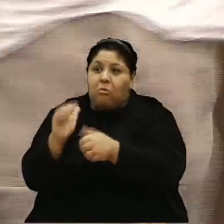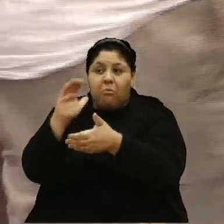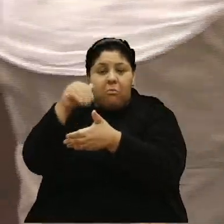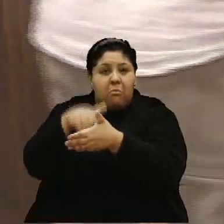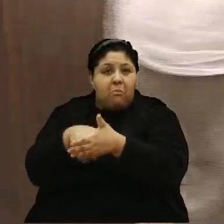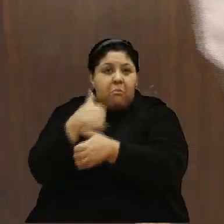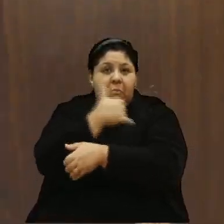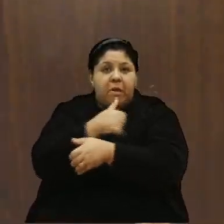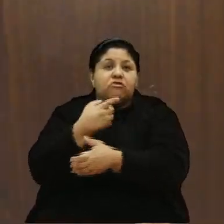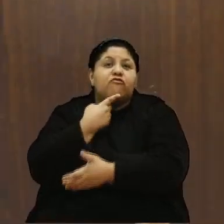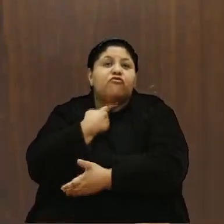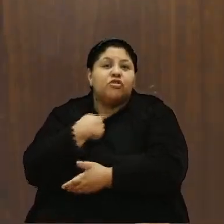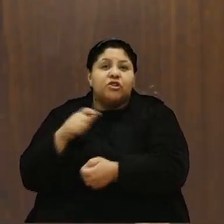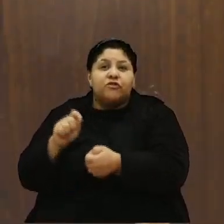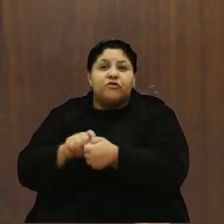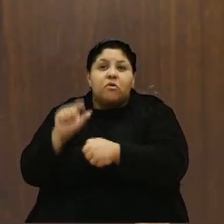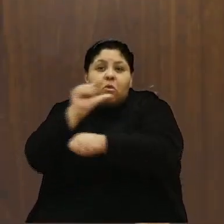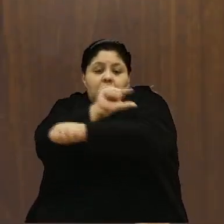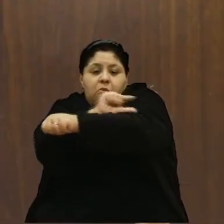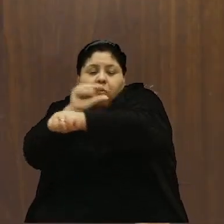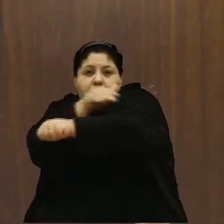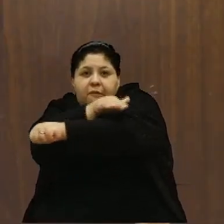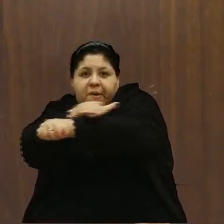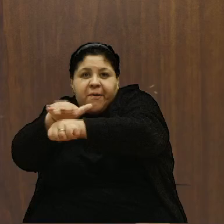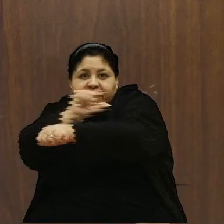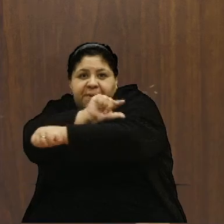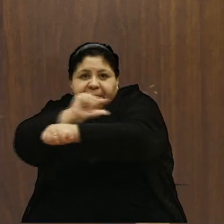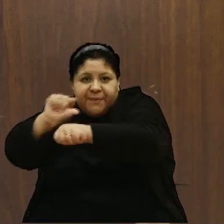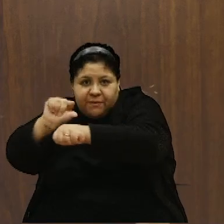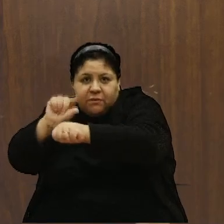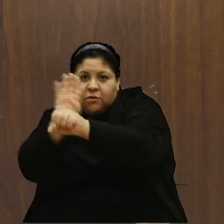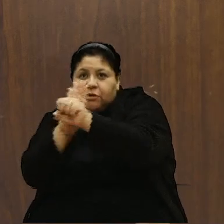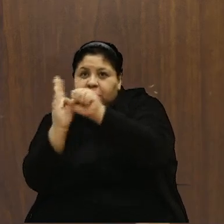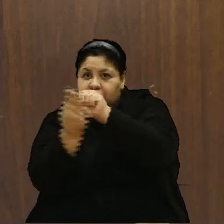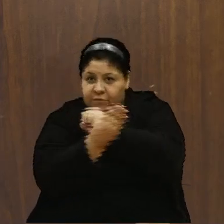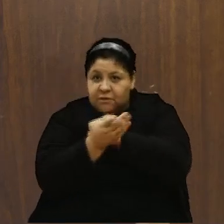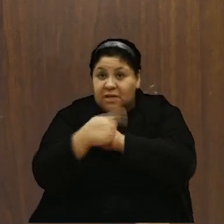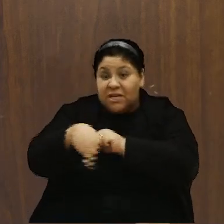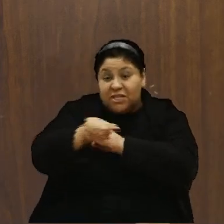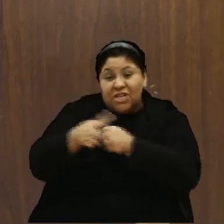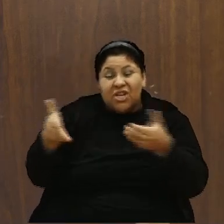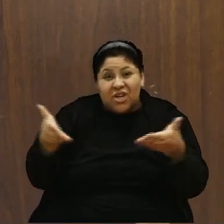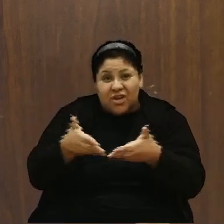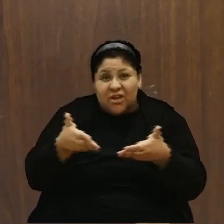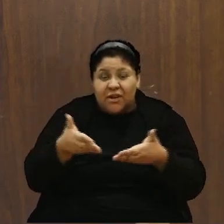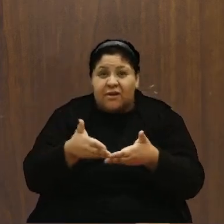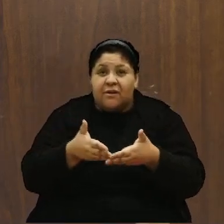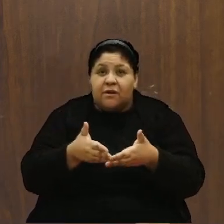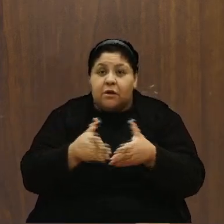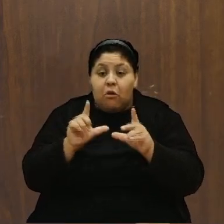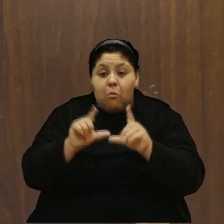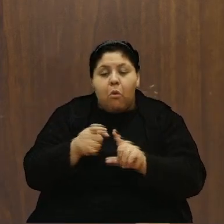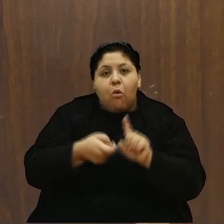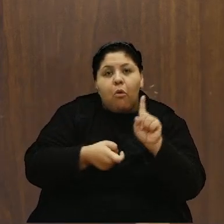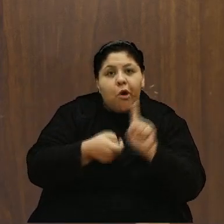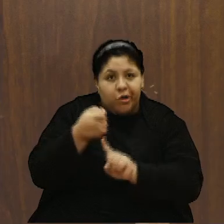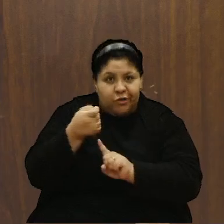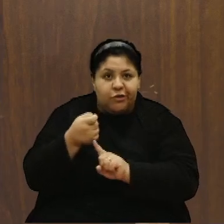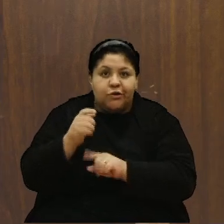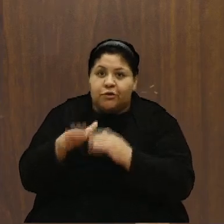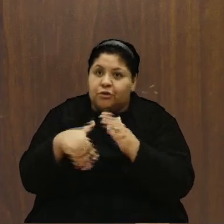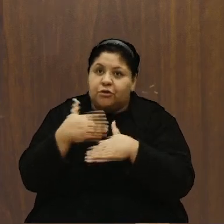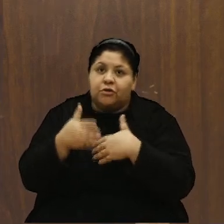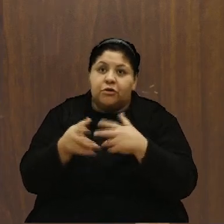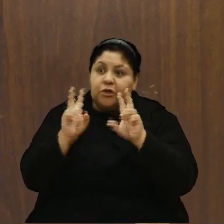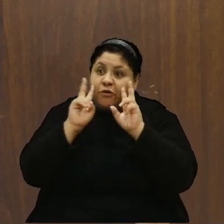a vontade de fazer a camadinha de asfalto nos bairros. E a gente atualmente, passado poucos meses desse processo, já